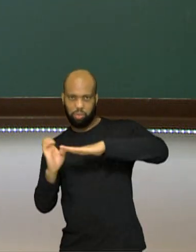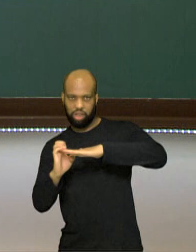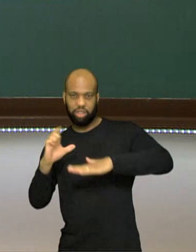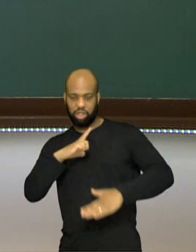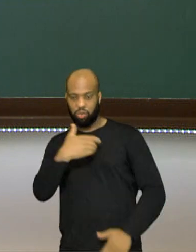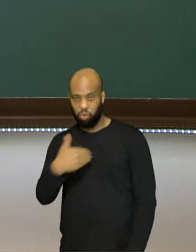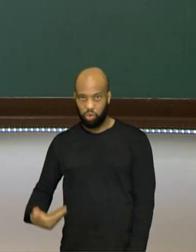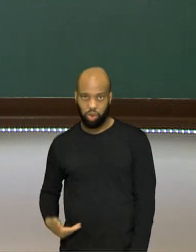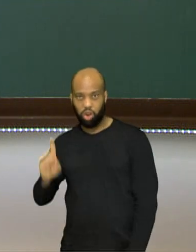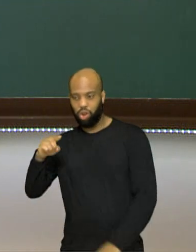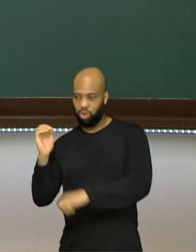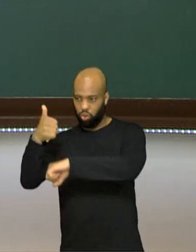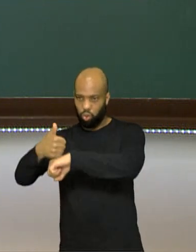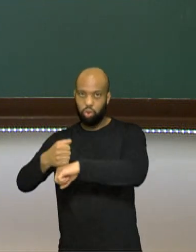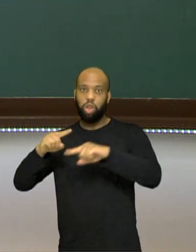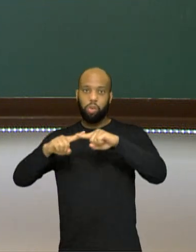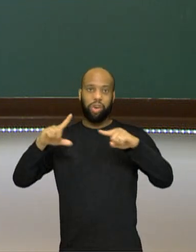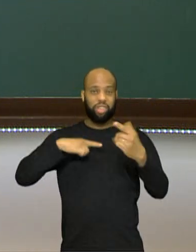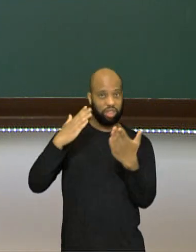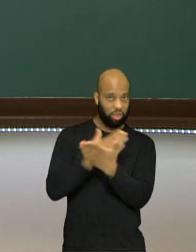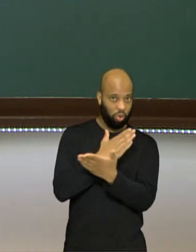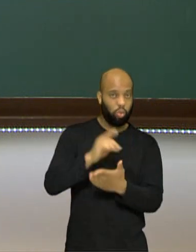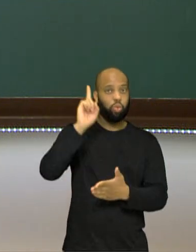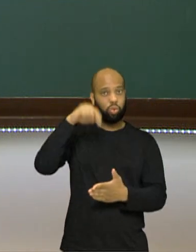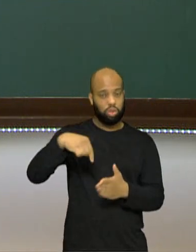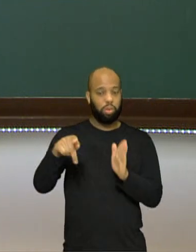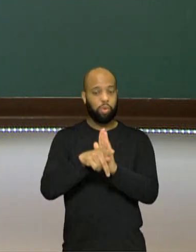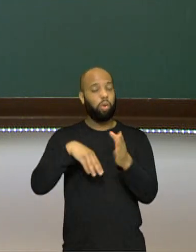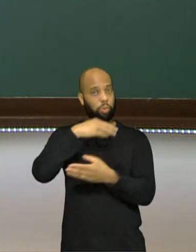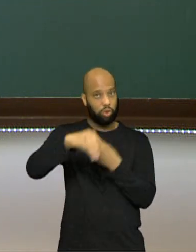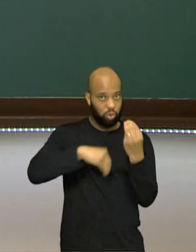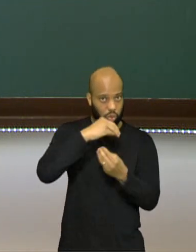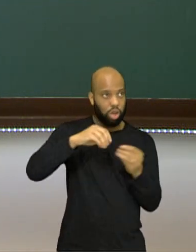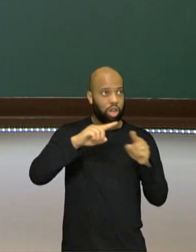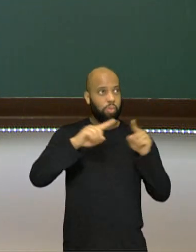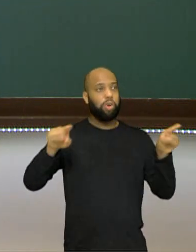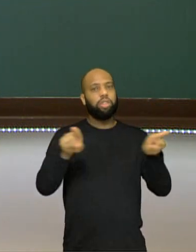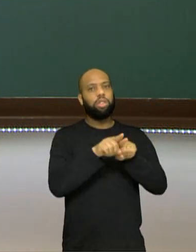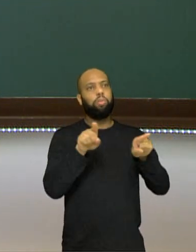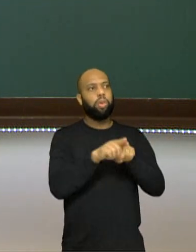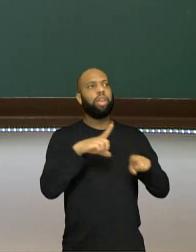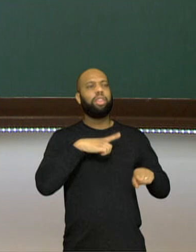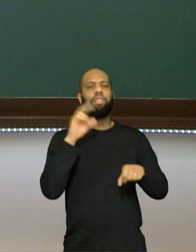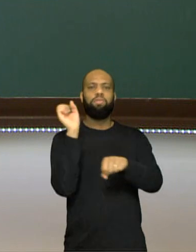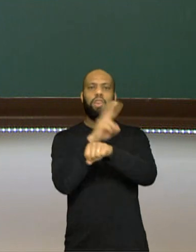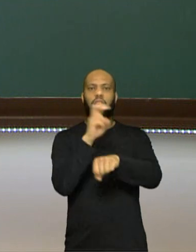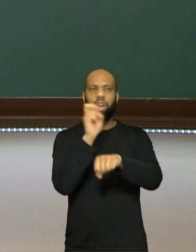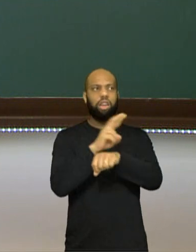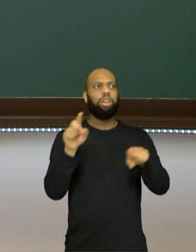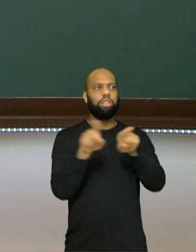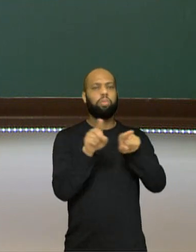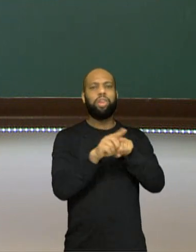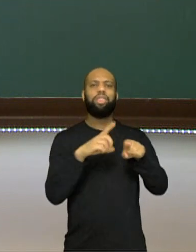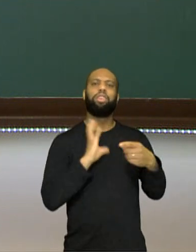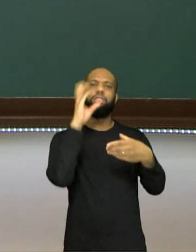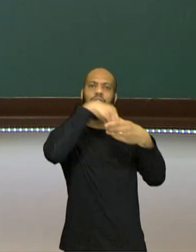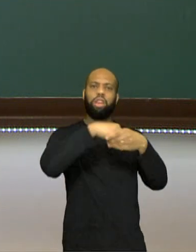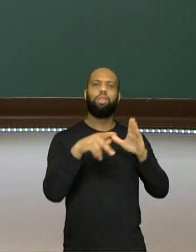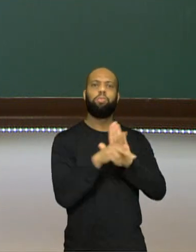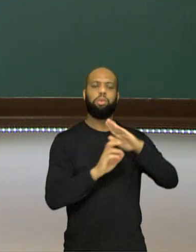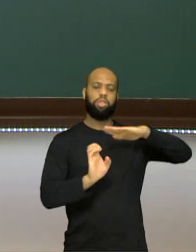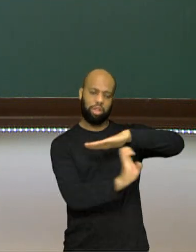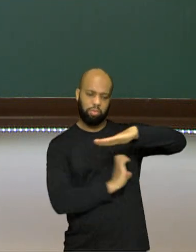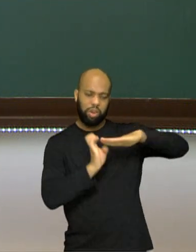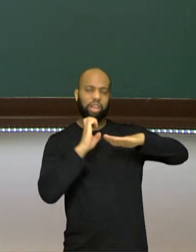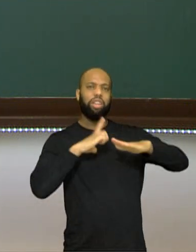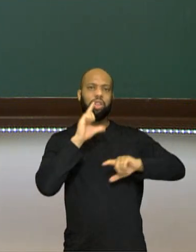capital aberto ou misto, né? Mas existem os cargos dentro da empresa, né?